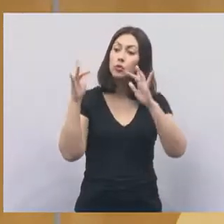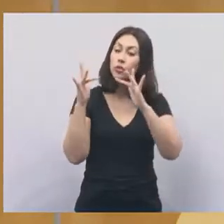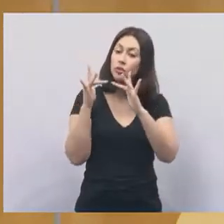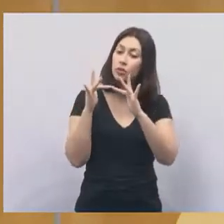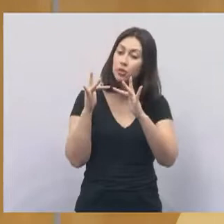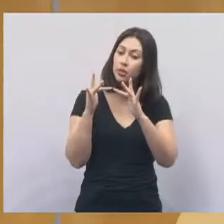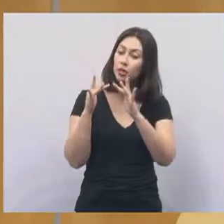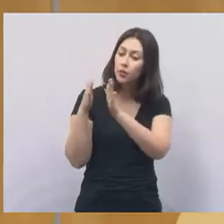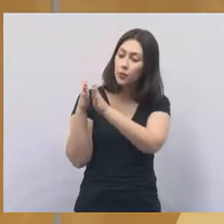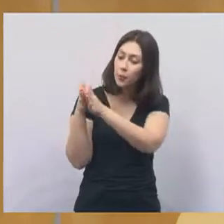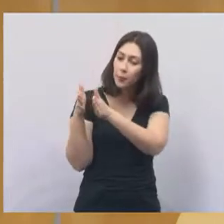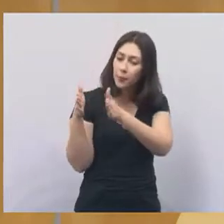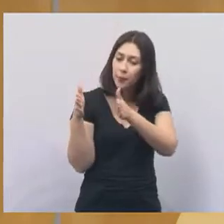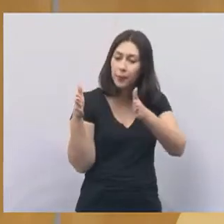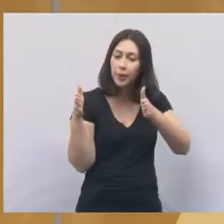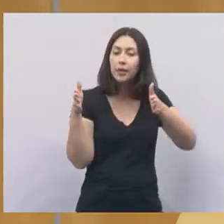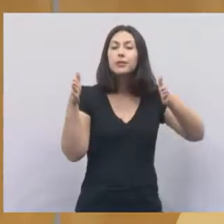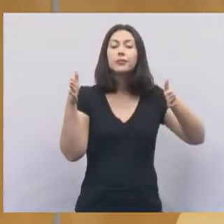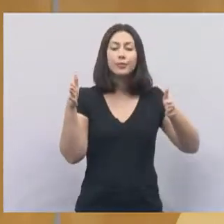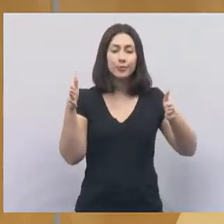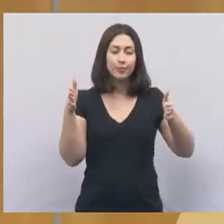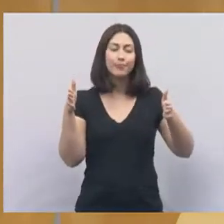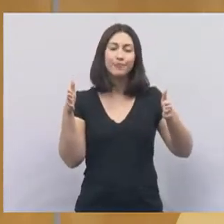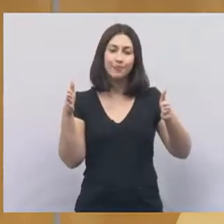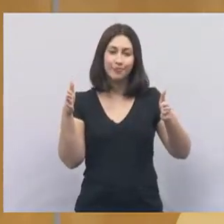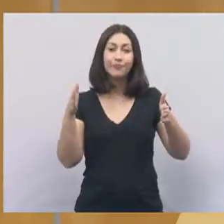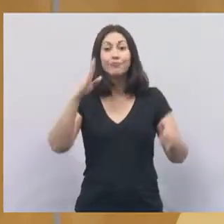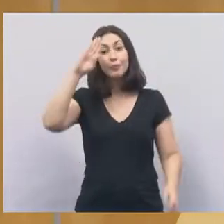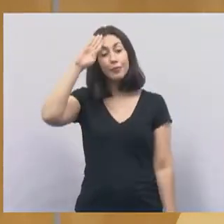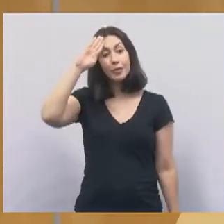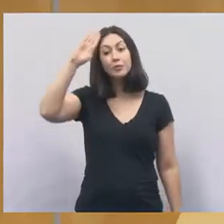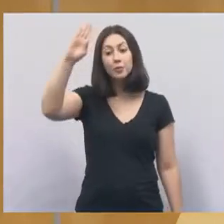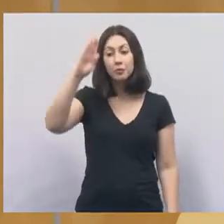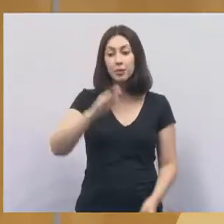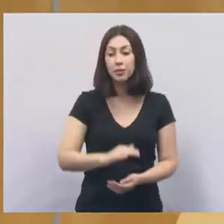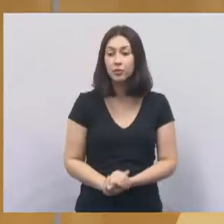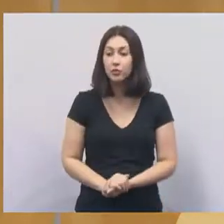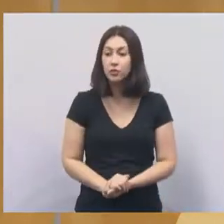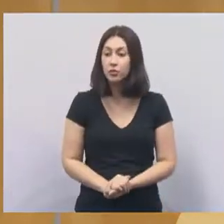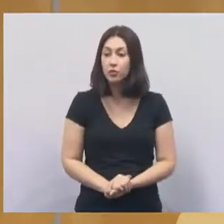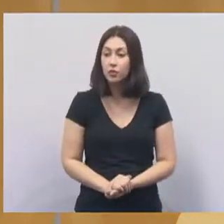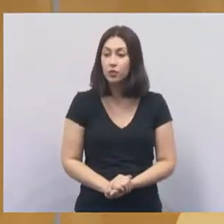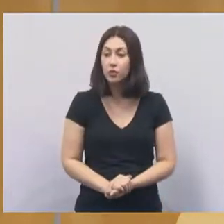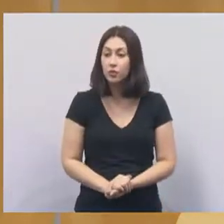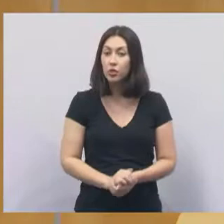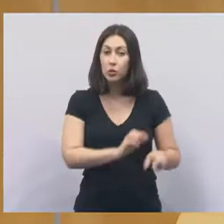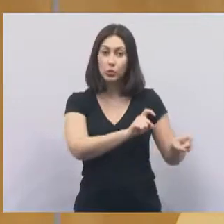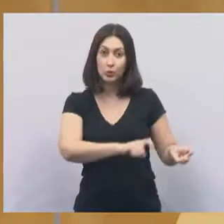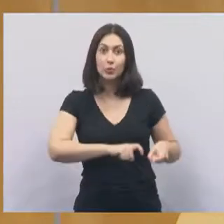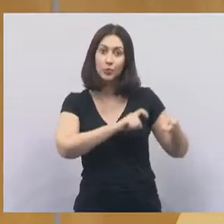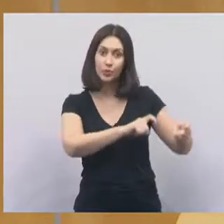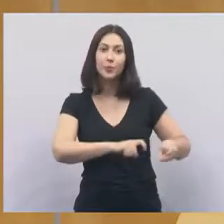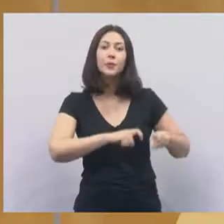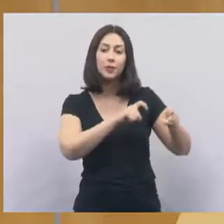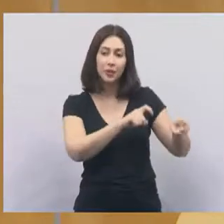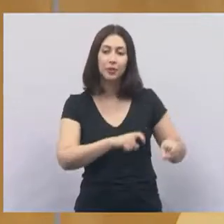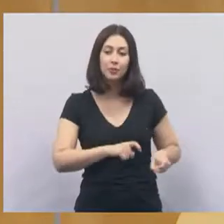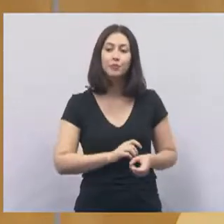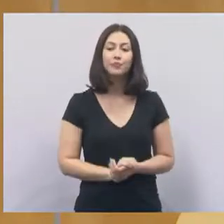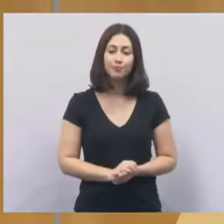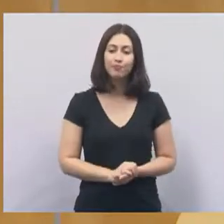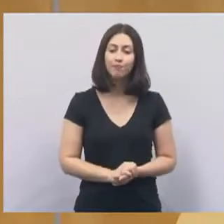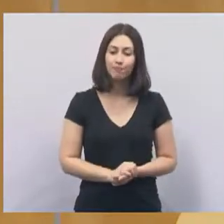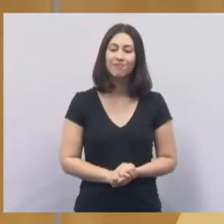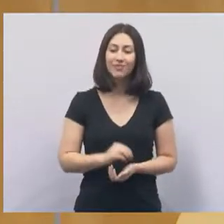com esse período que a gente vai enfrentar aí principalmente né Vereador diversas aqui na zona rural né Isso é